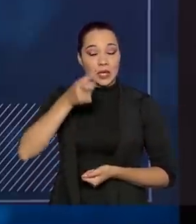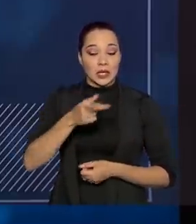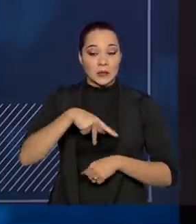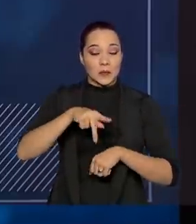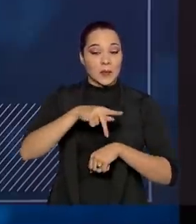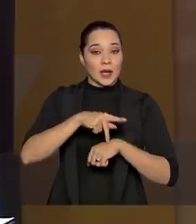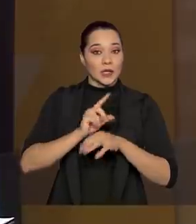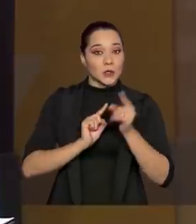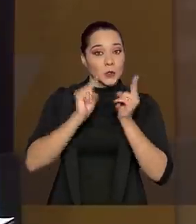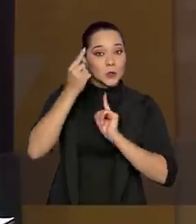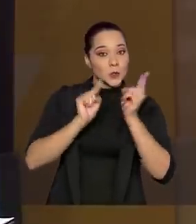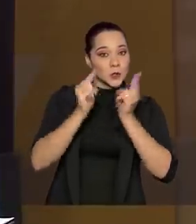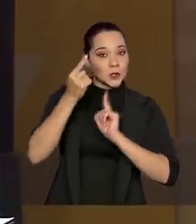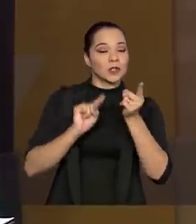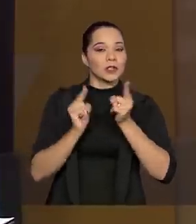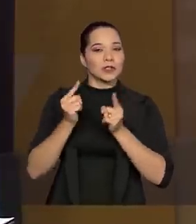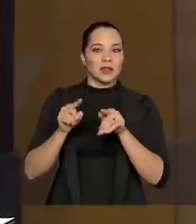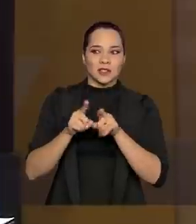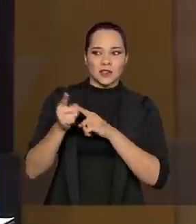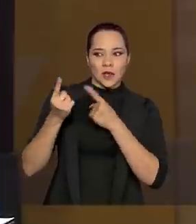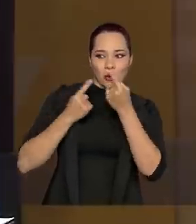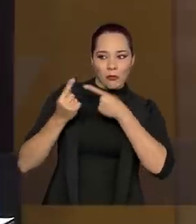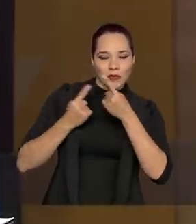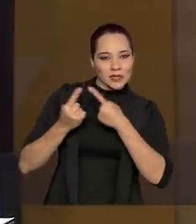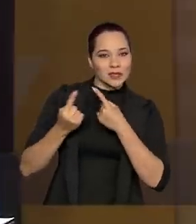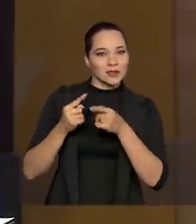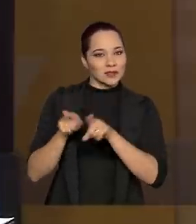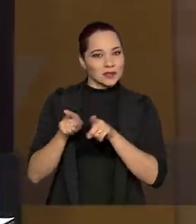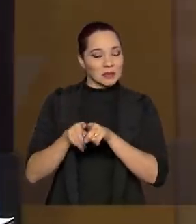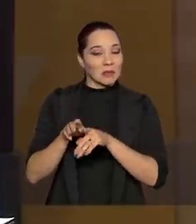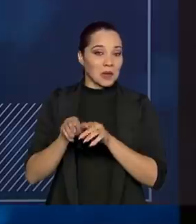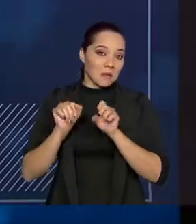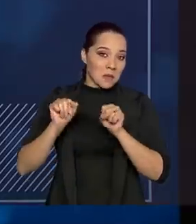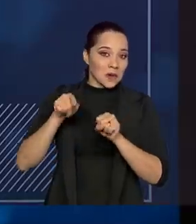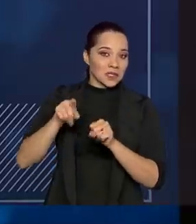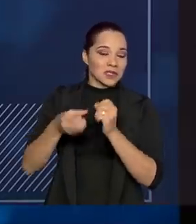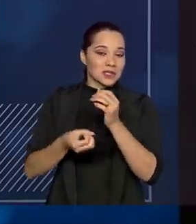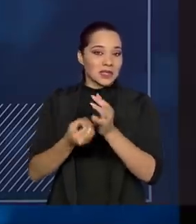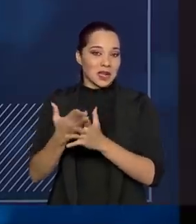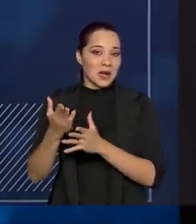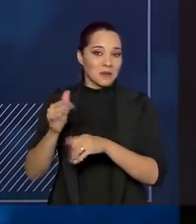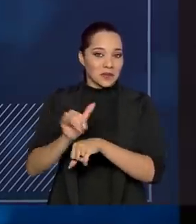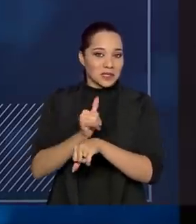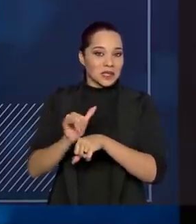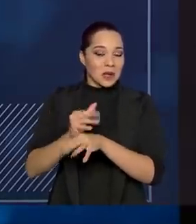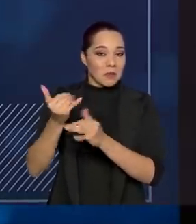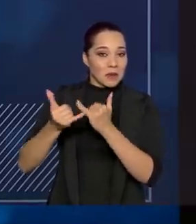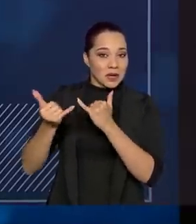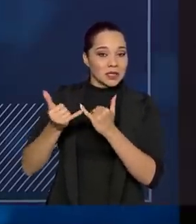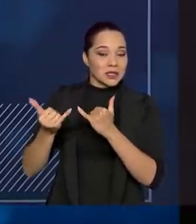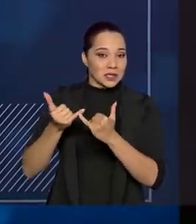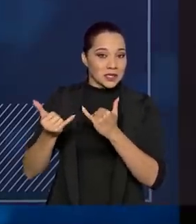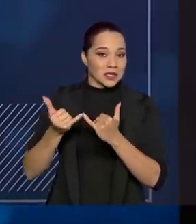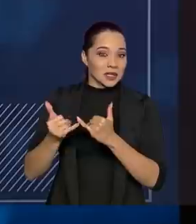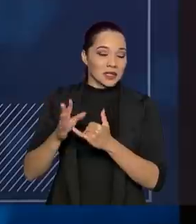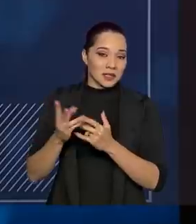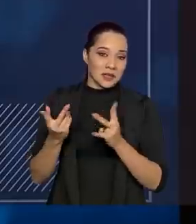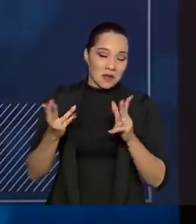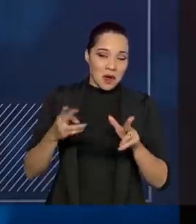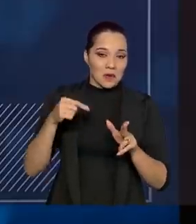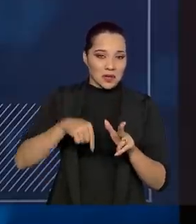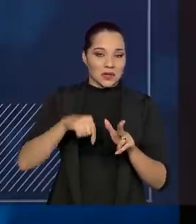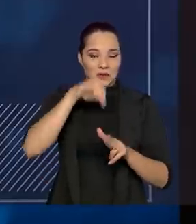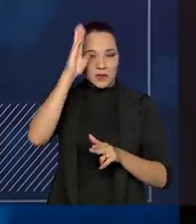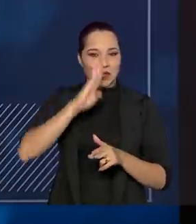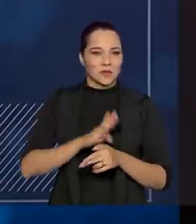Chile, né? Estamos trabalhando nisso, conversando também, provavelmente eles vão criar aí um mecanismo semelhante ao consumidor.gov.br, e a